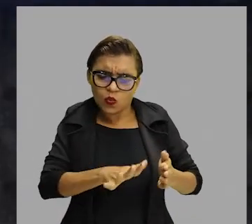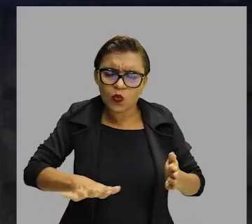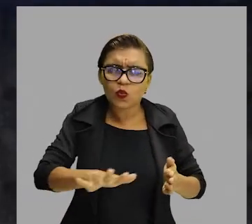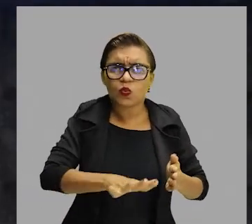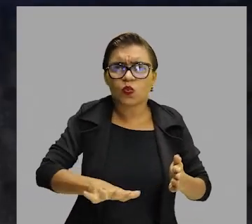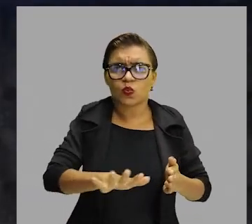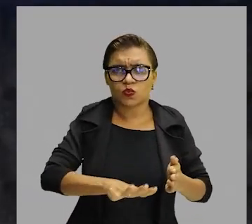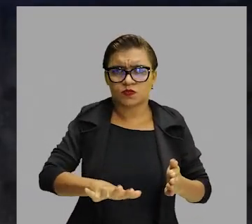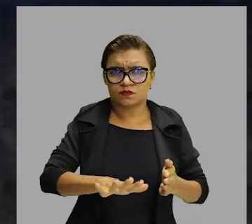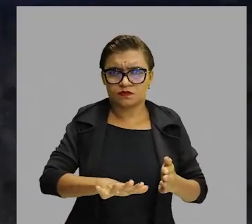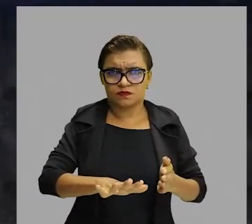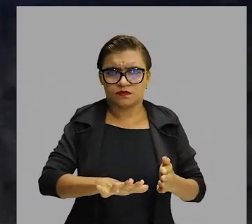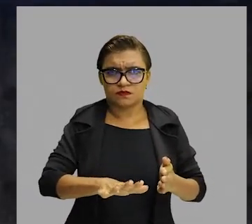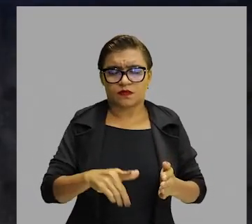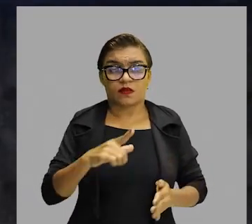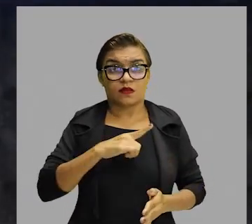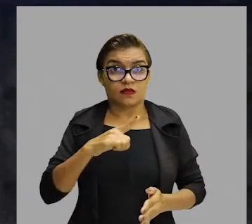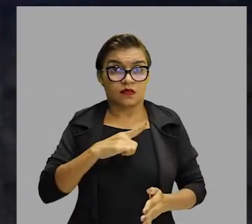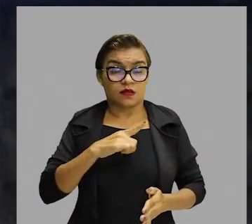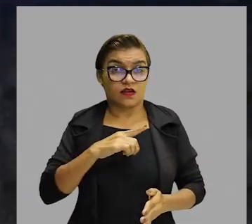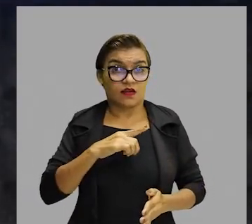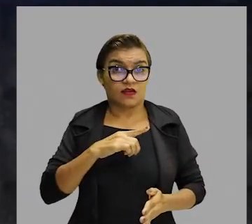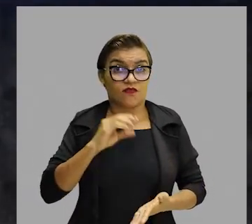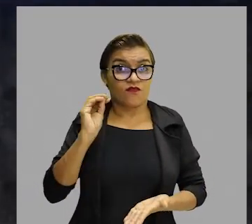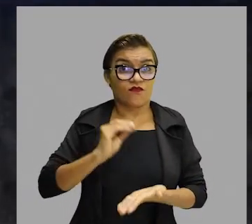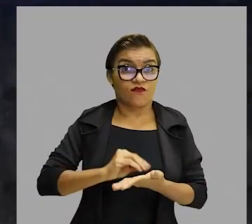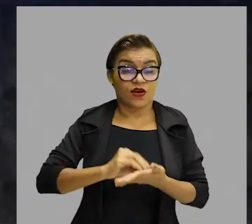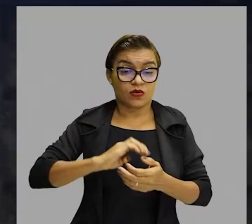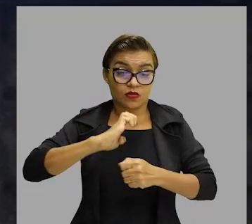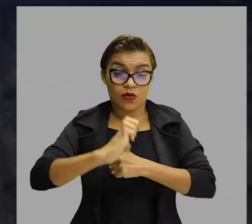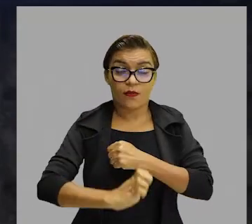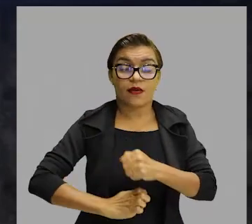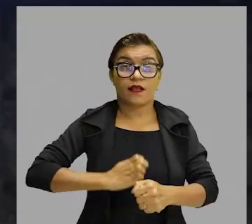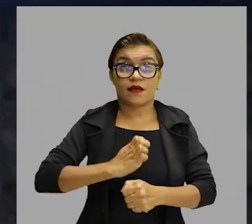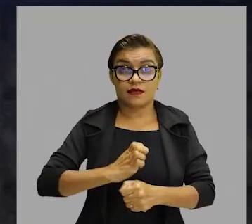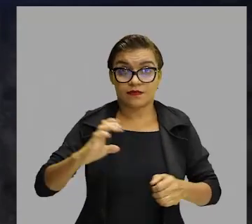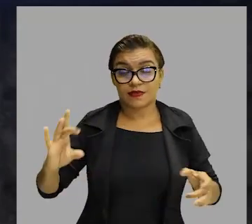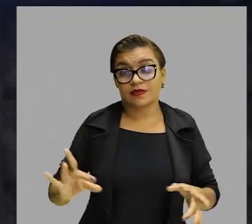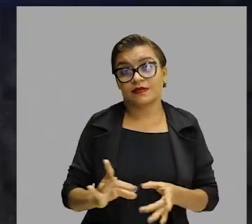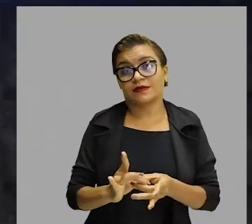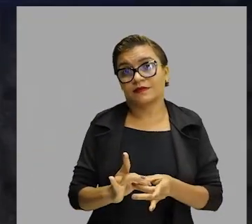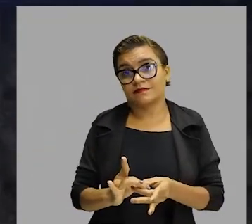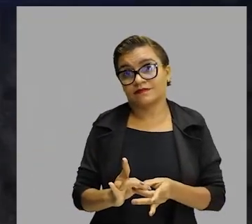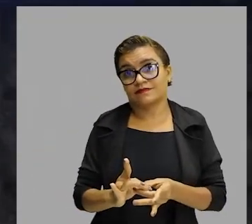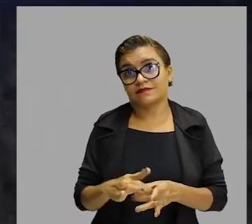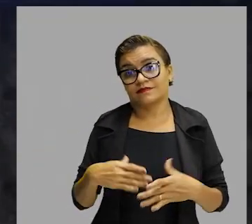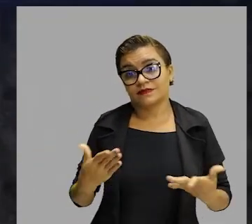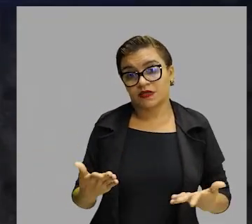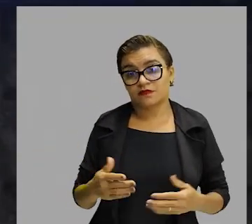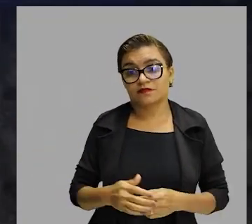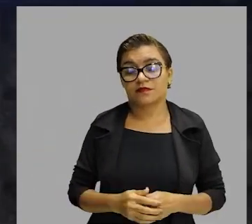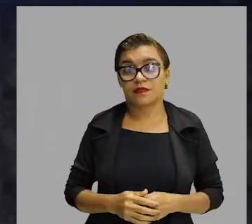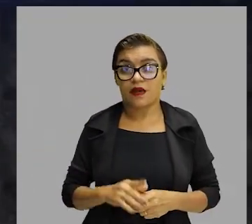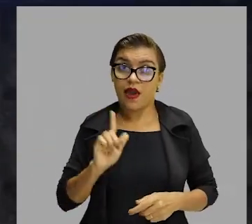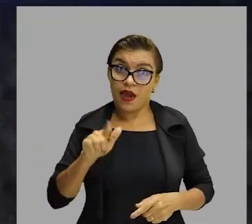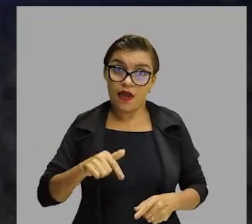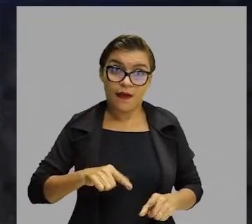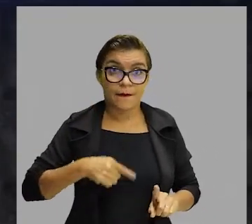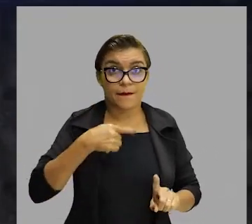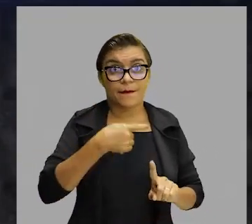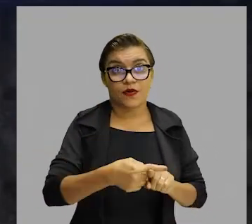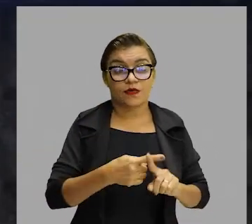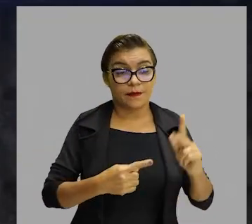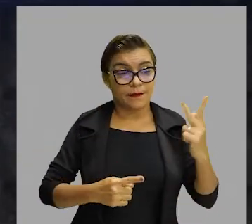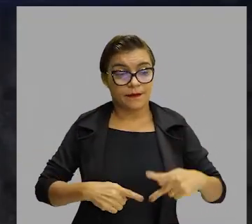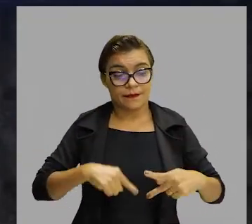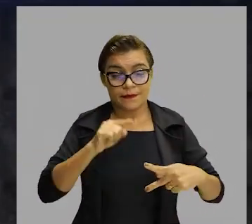buraco. Então eu tenho aqui a falta desse elétron, né? A falta desse elétron vai ser o positivo, por isso nós chamamos de